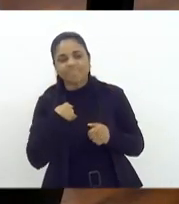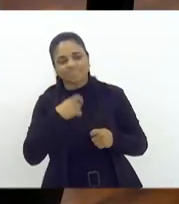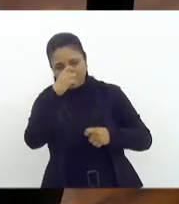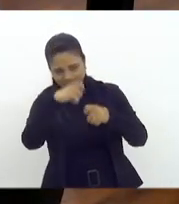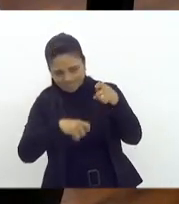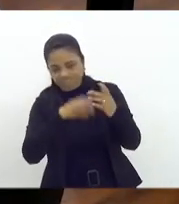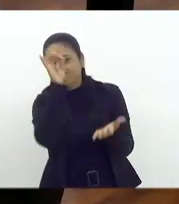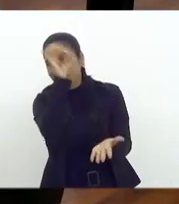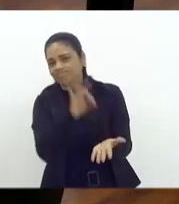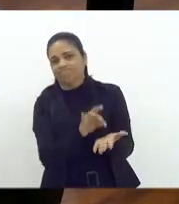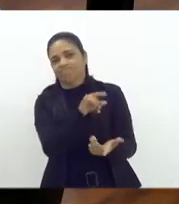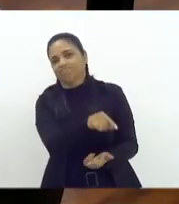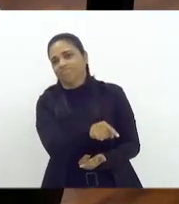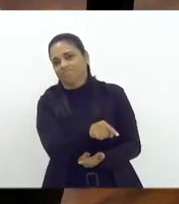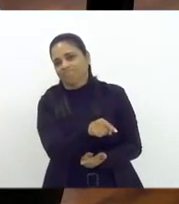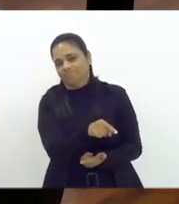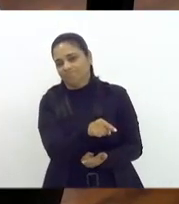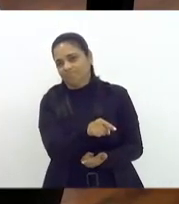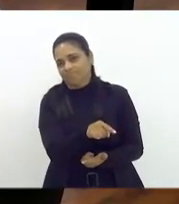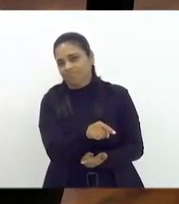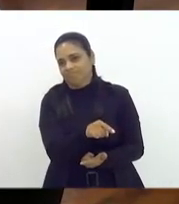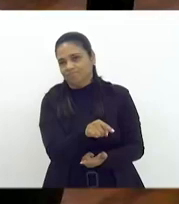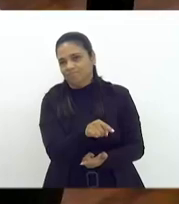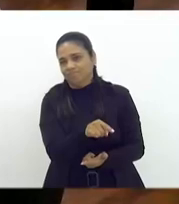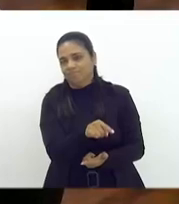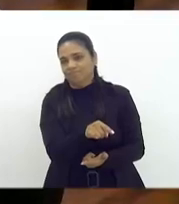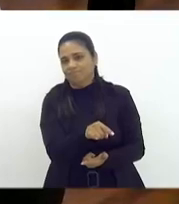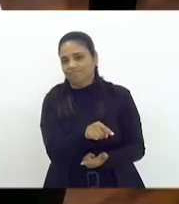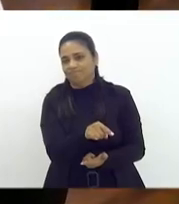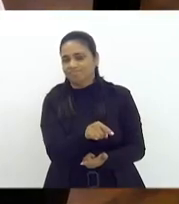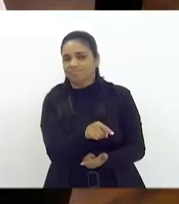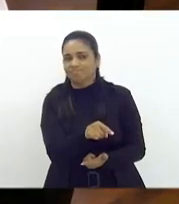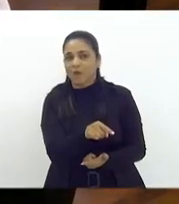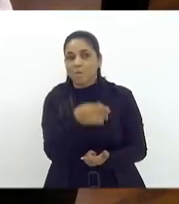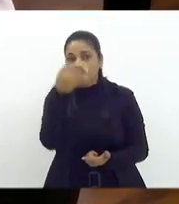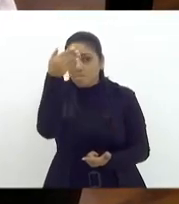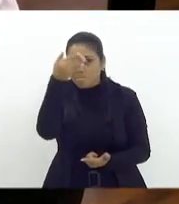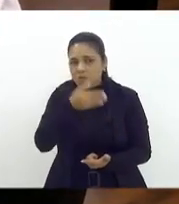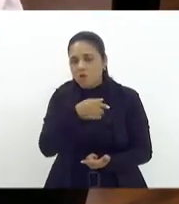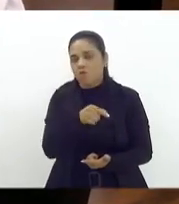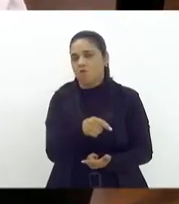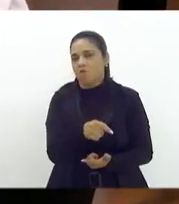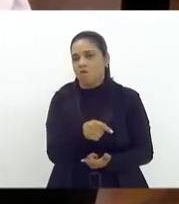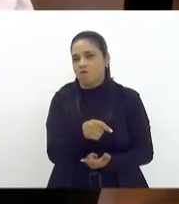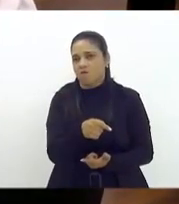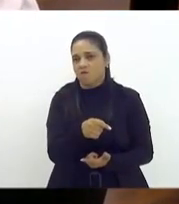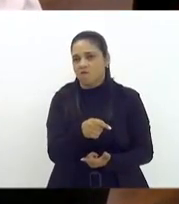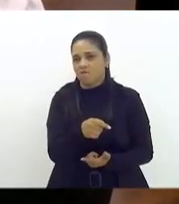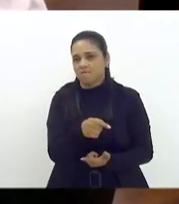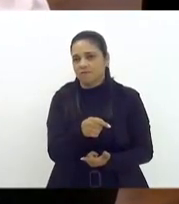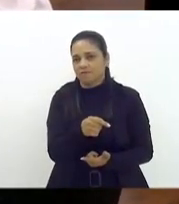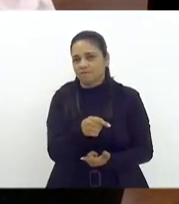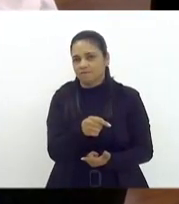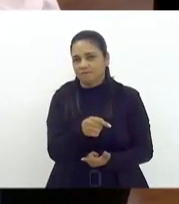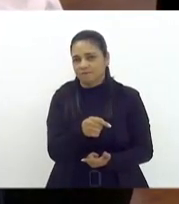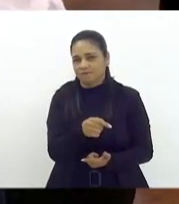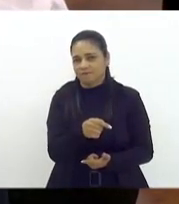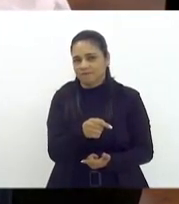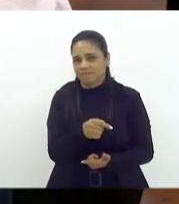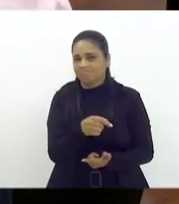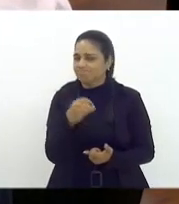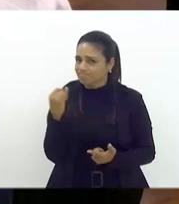me estuprou é uma realmente uma prova bastante digamos assim pelo menos